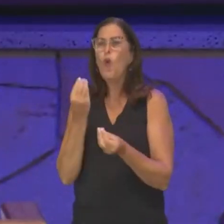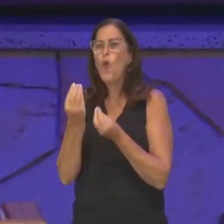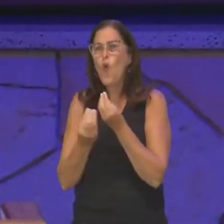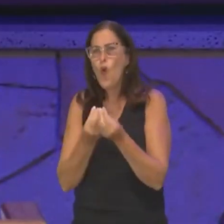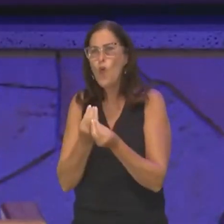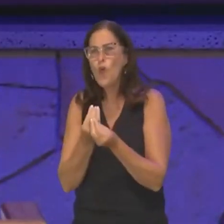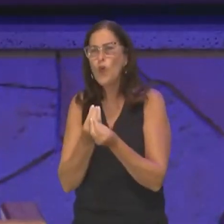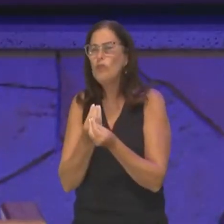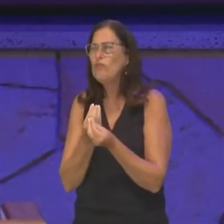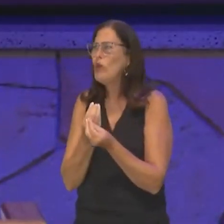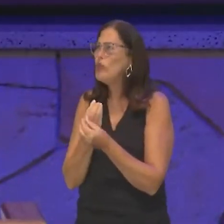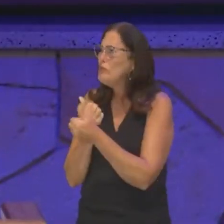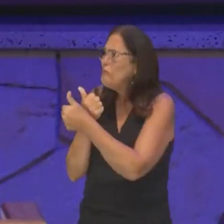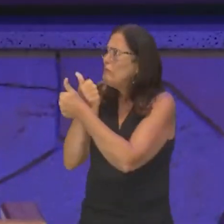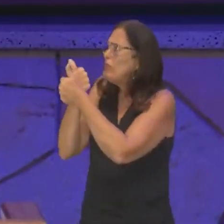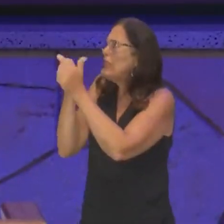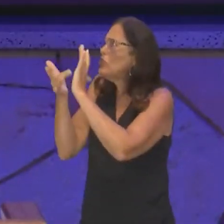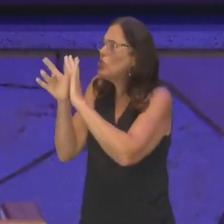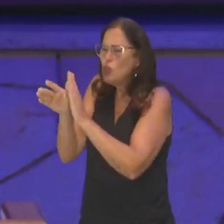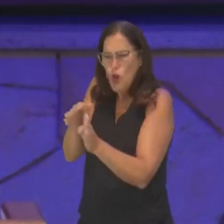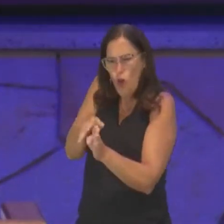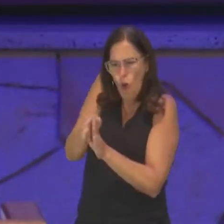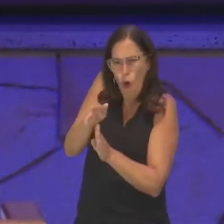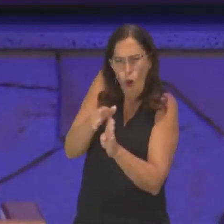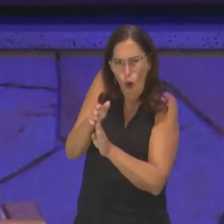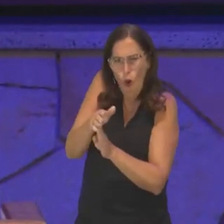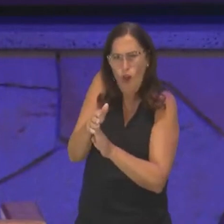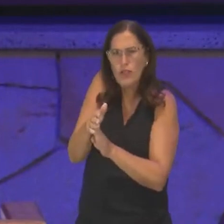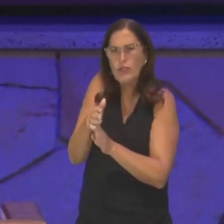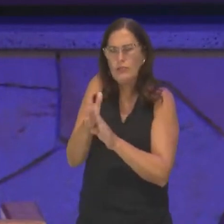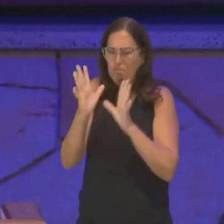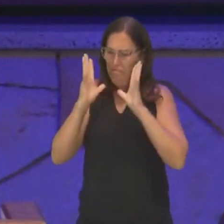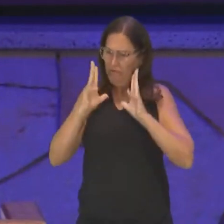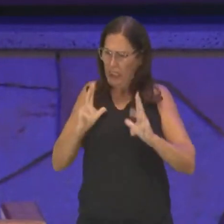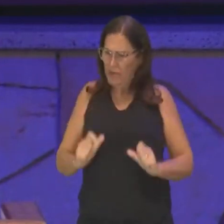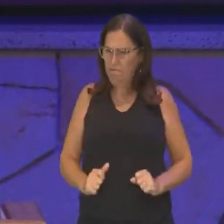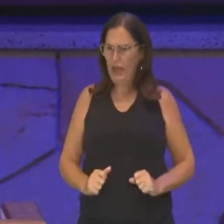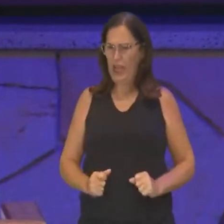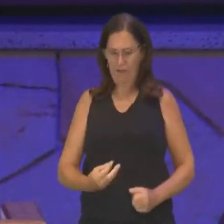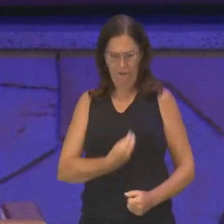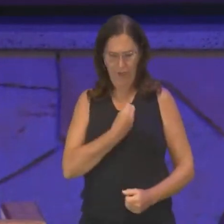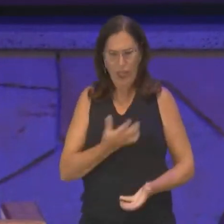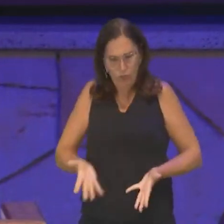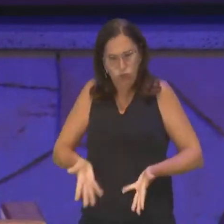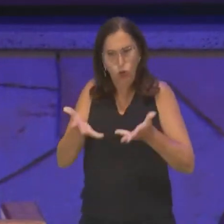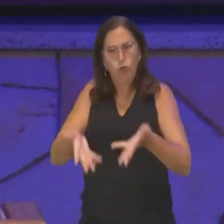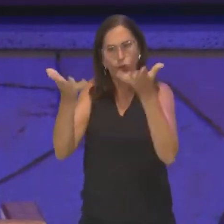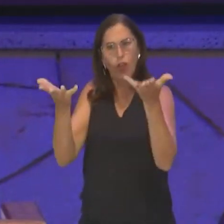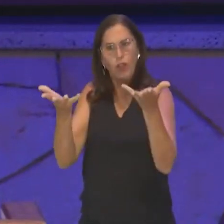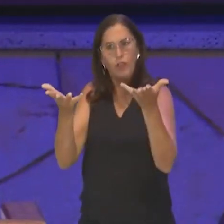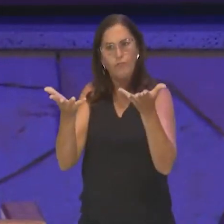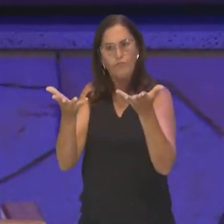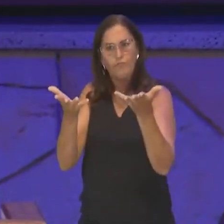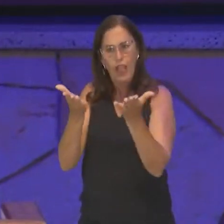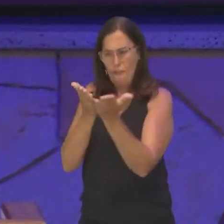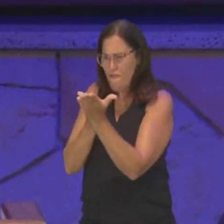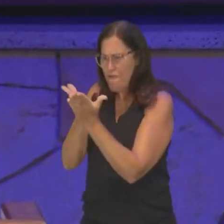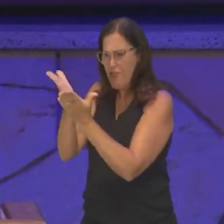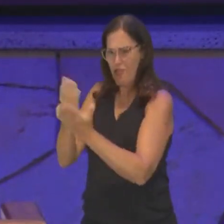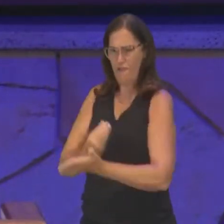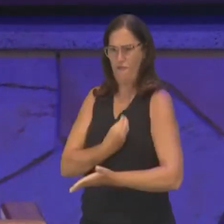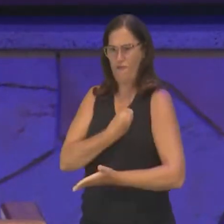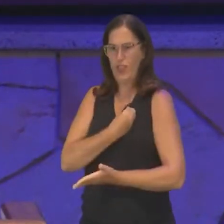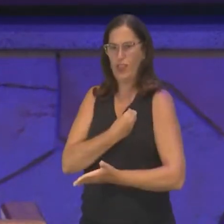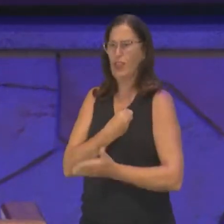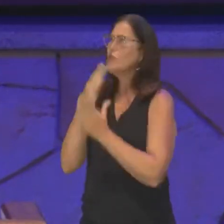se aproximar de Jesus, exortando-os a manterem santidade, exortando-os, incentivando-os para que mantenham uma vida